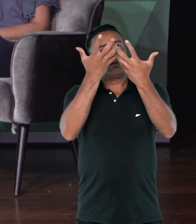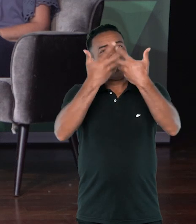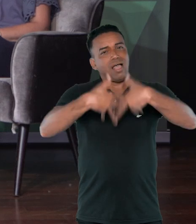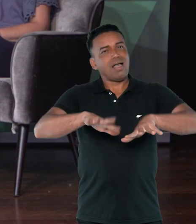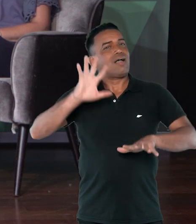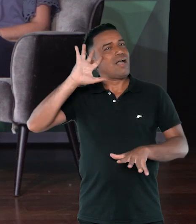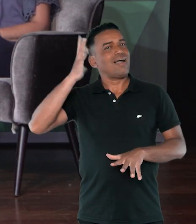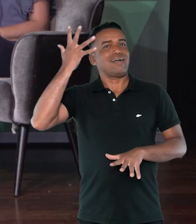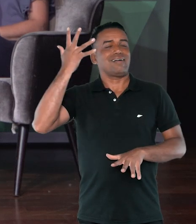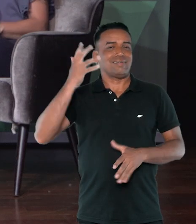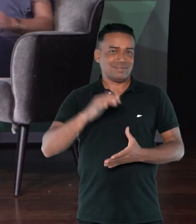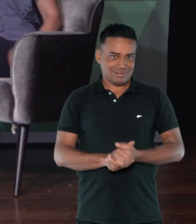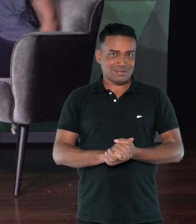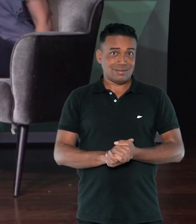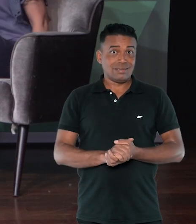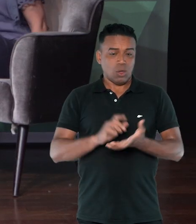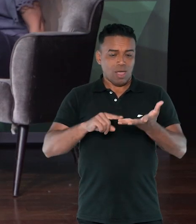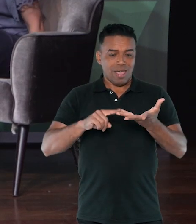filho. Obrigado.